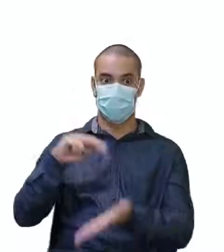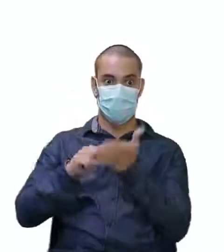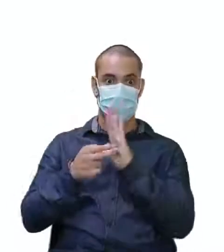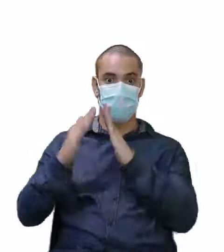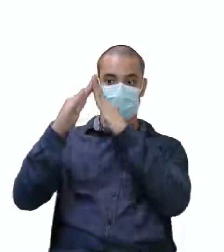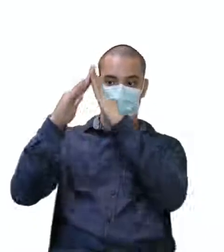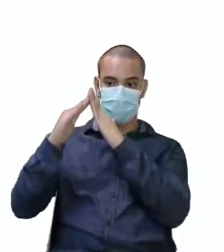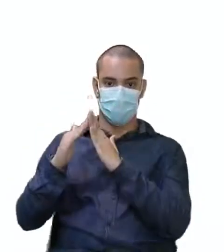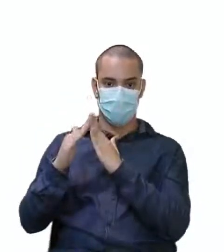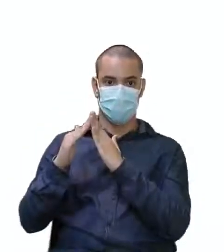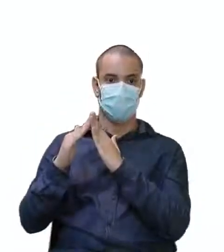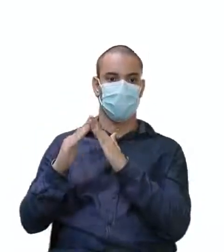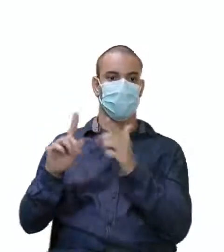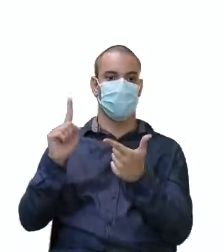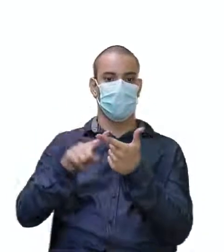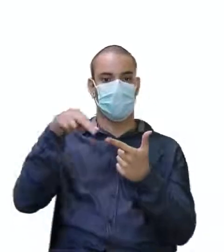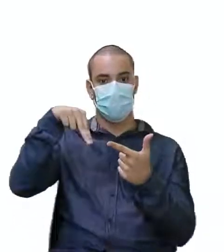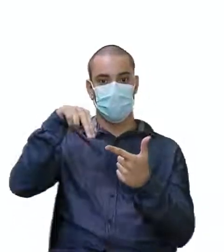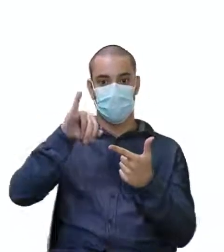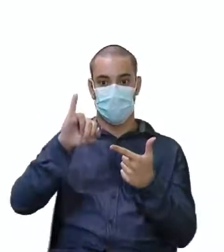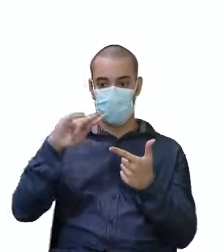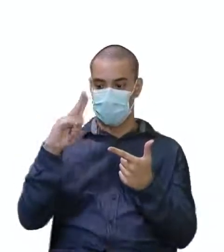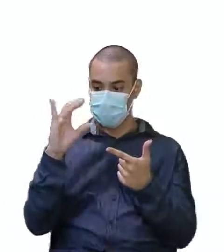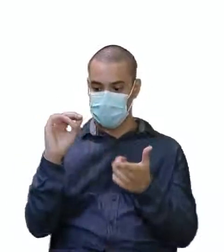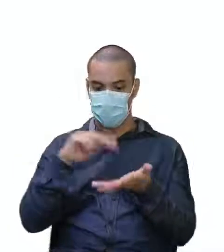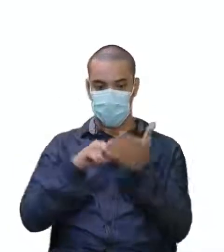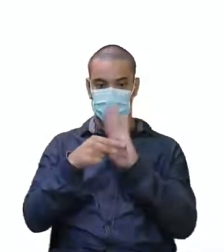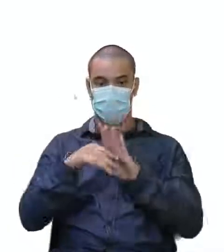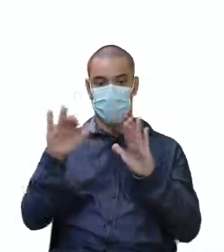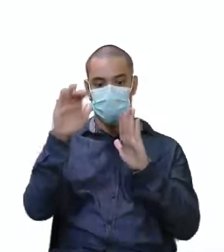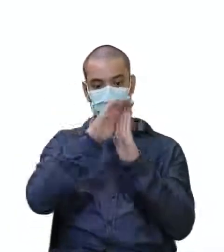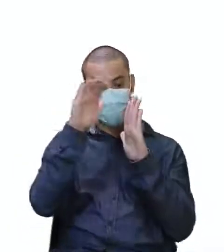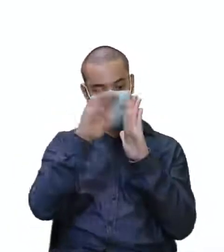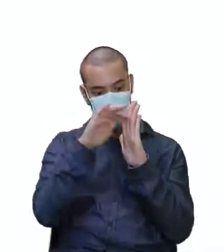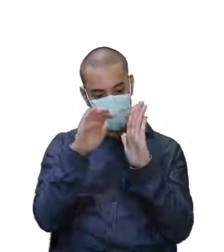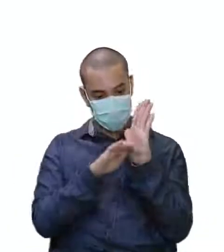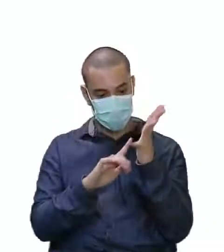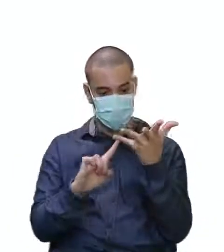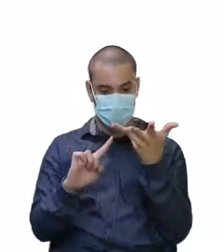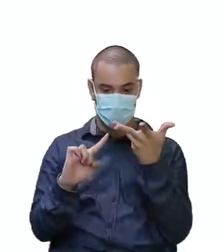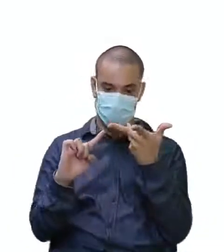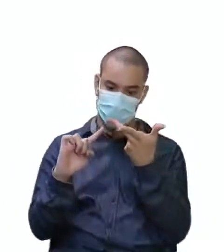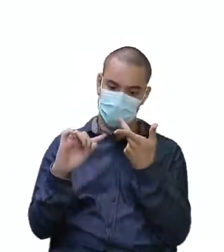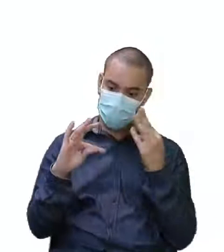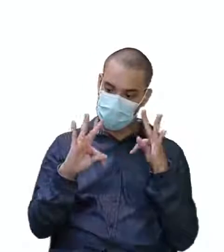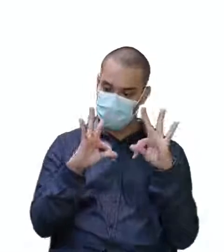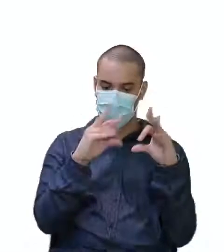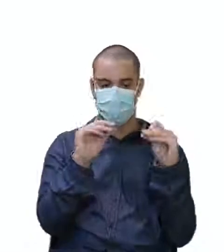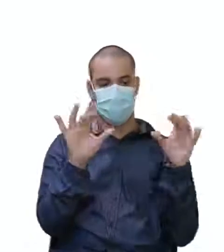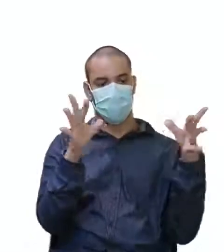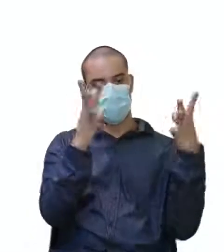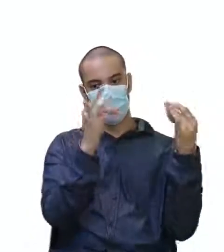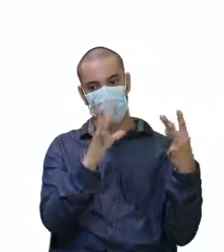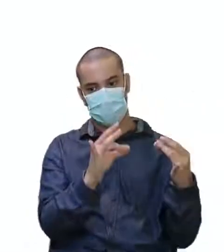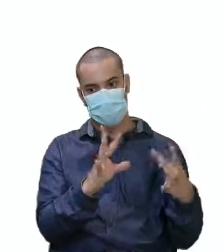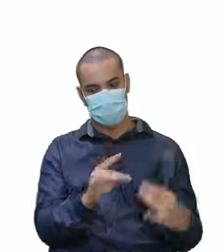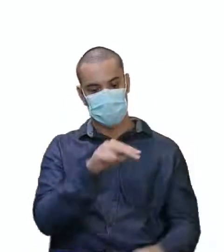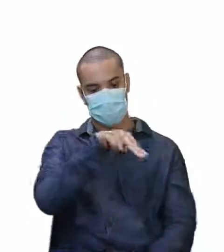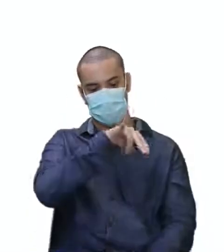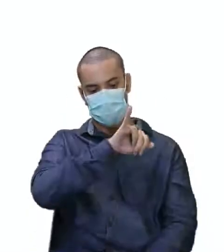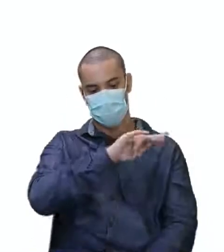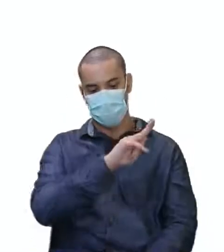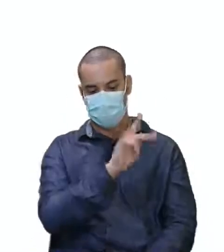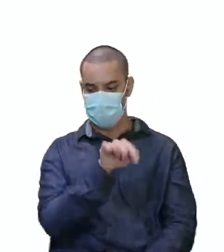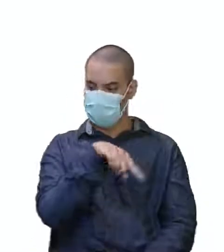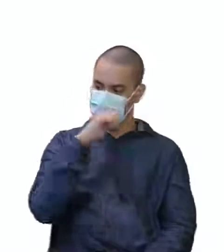ok? Nicho é um conjunto de fatores relacionados a uma espécie em um determinado